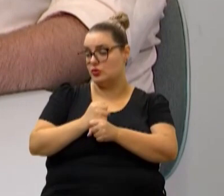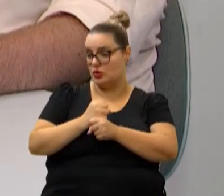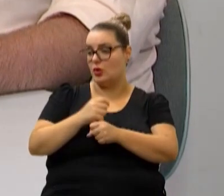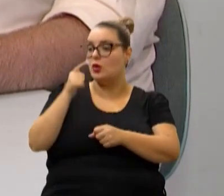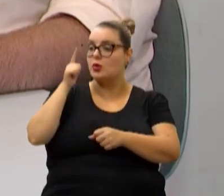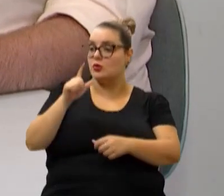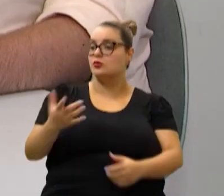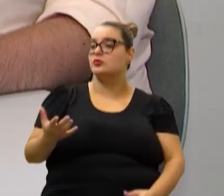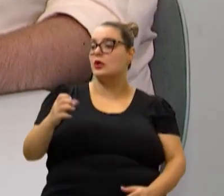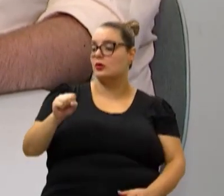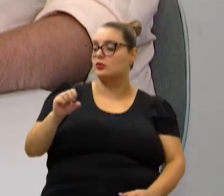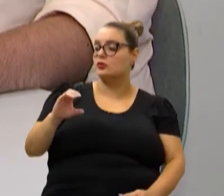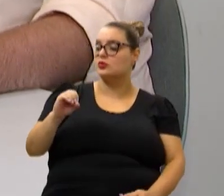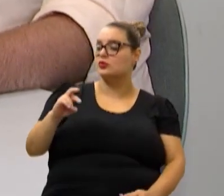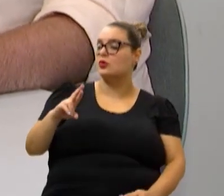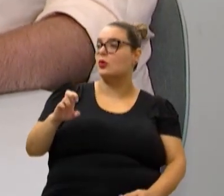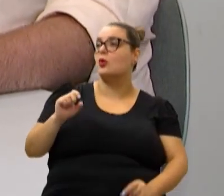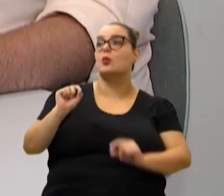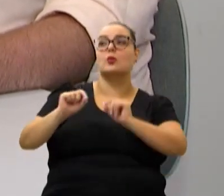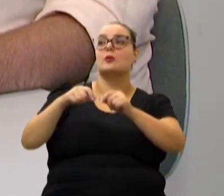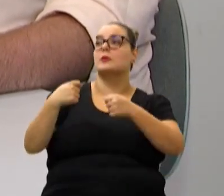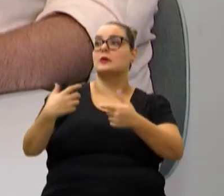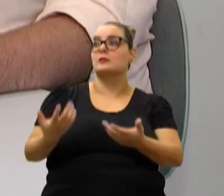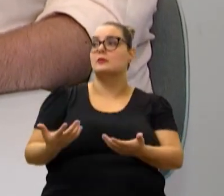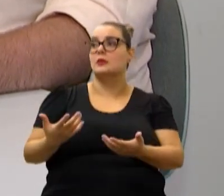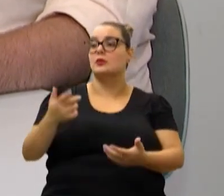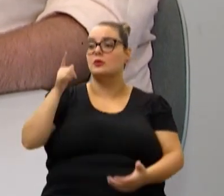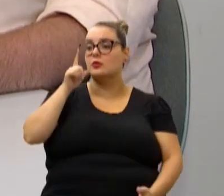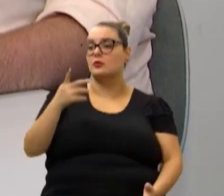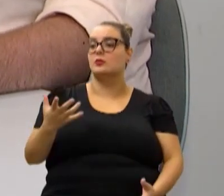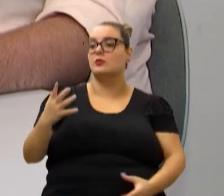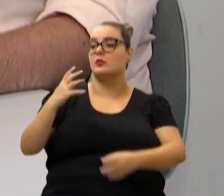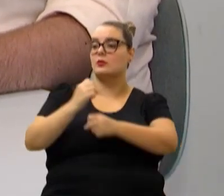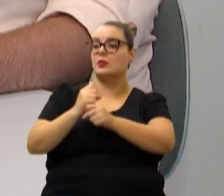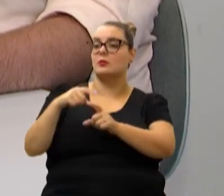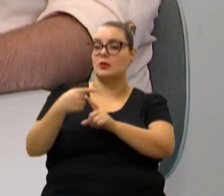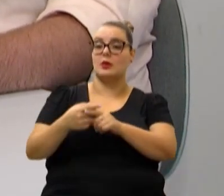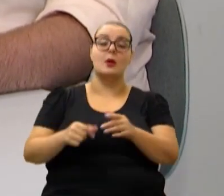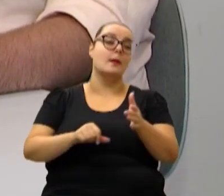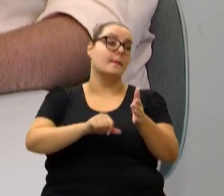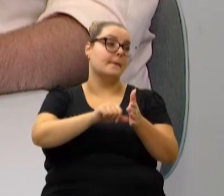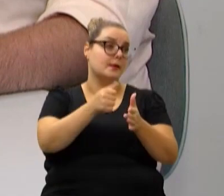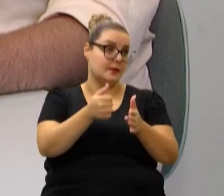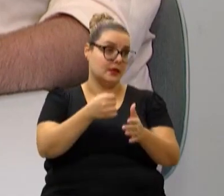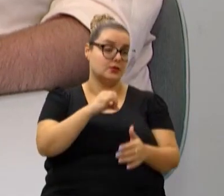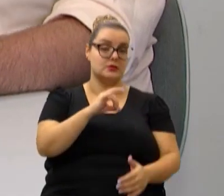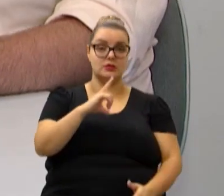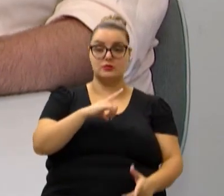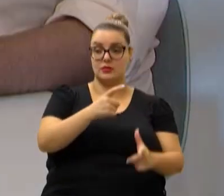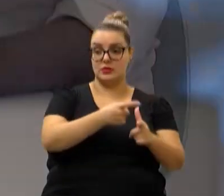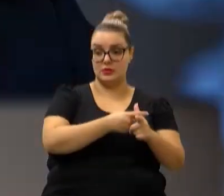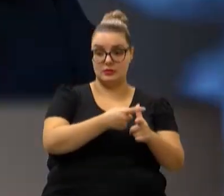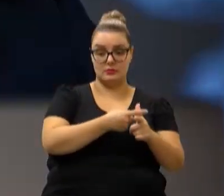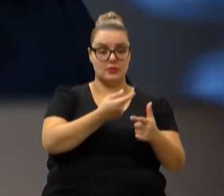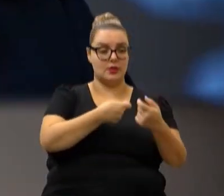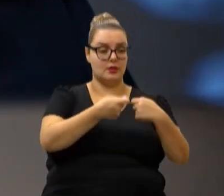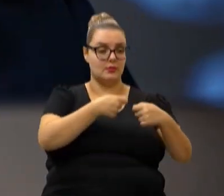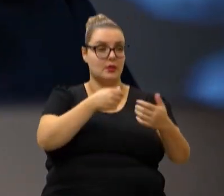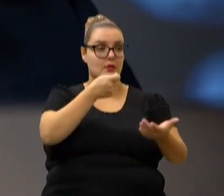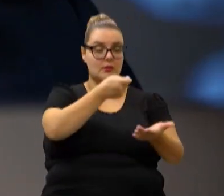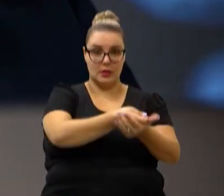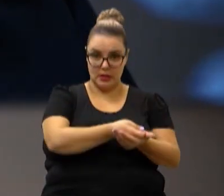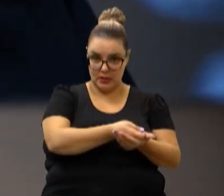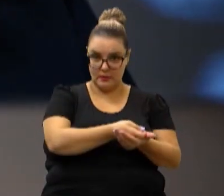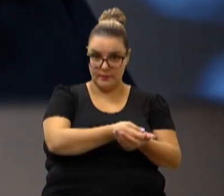de crédito, consegue aumentá-lo? O que ela precisa para conseguir primeiro, uma pontuação positiva? Sim, primeiro, se tiver dívida,